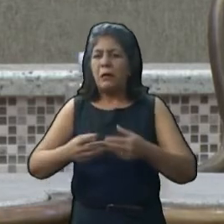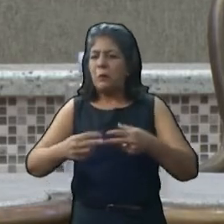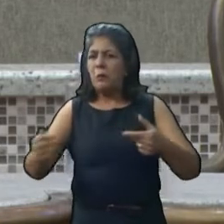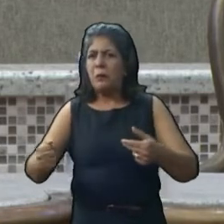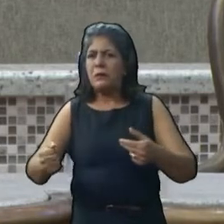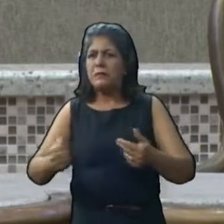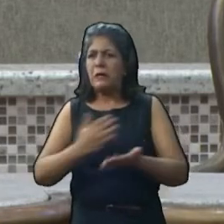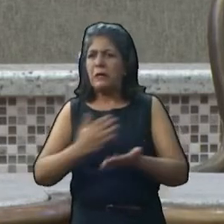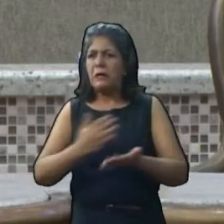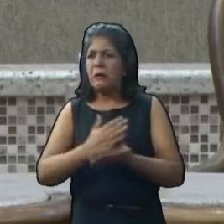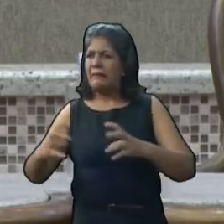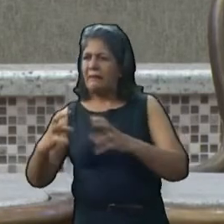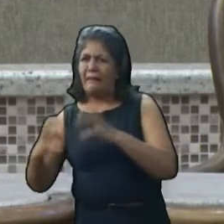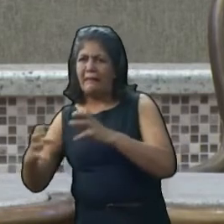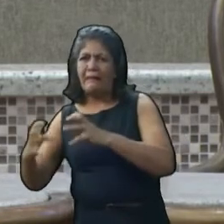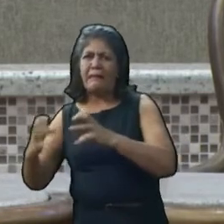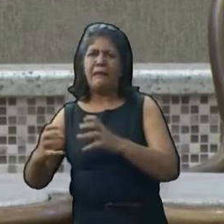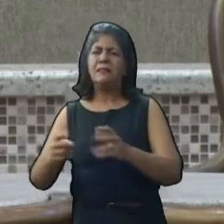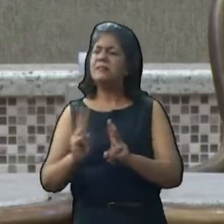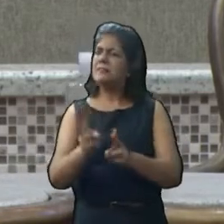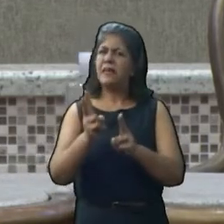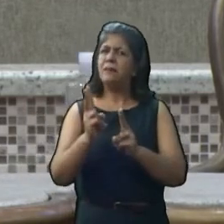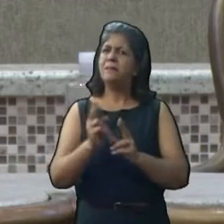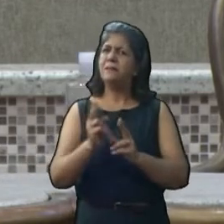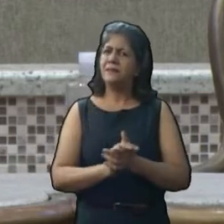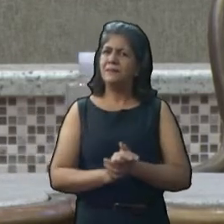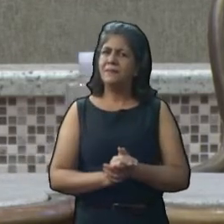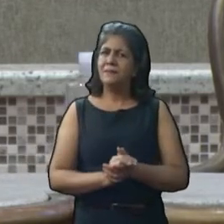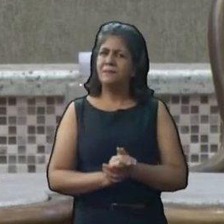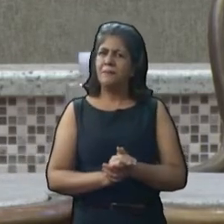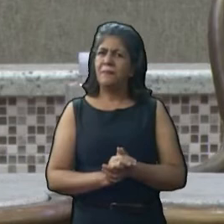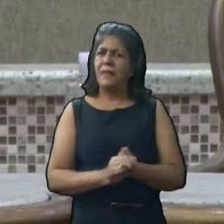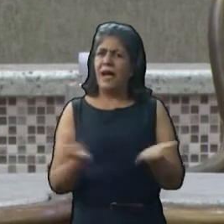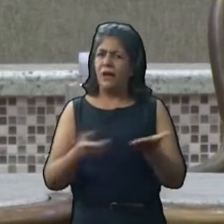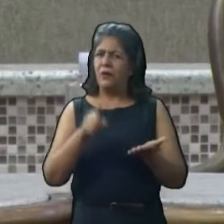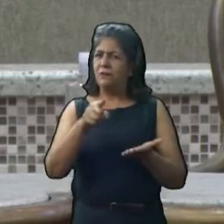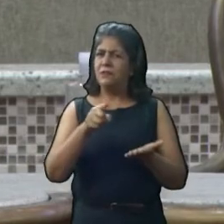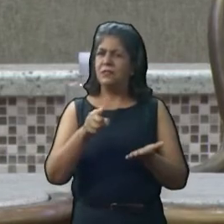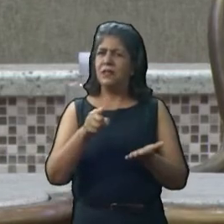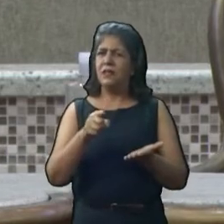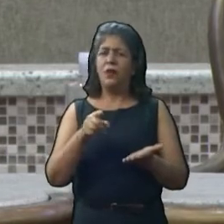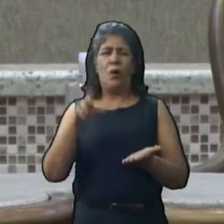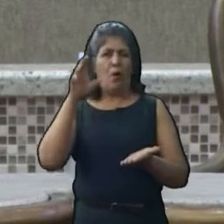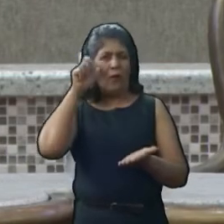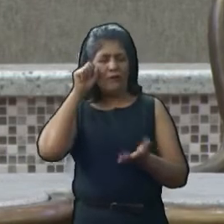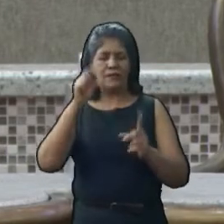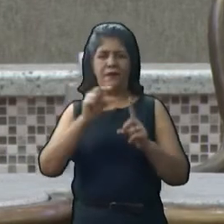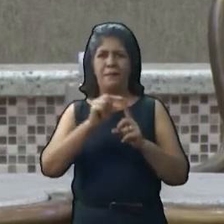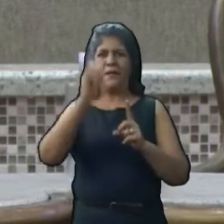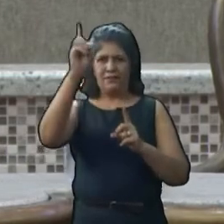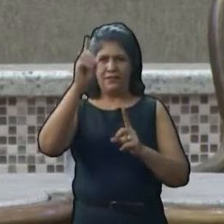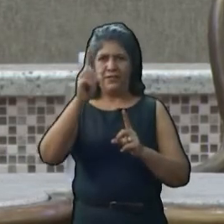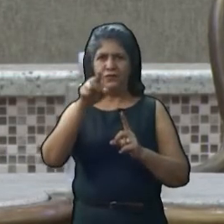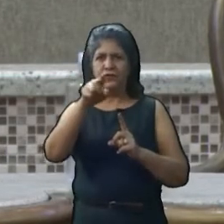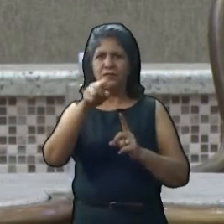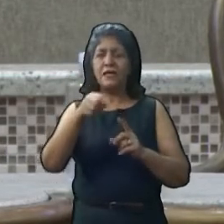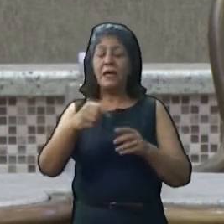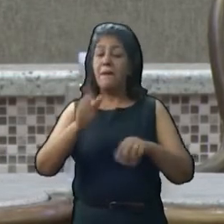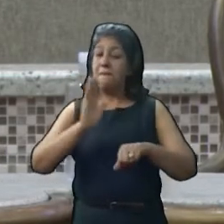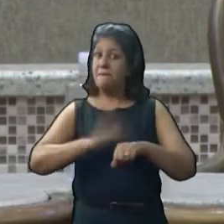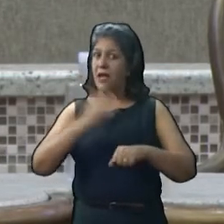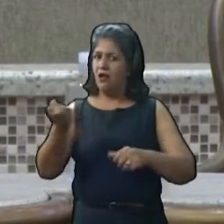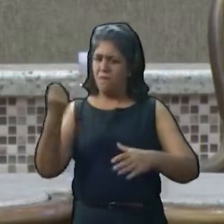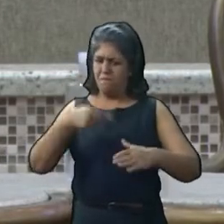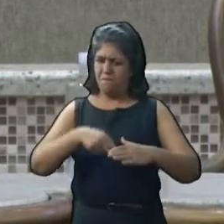que me assiste nesse momento se eu fosse com você eu me orgulharia agora na presença do espírito